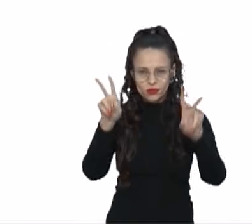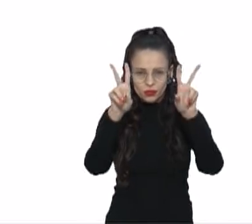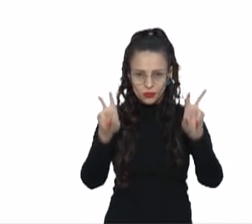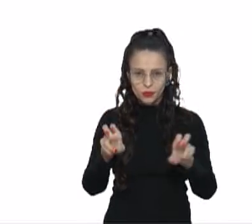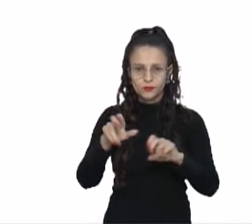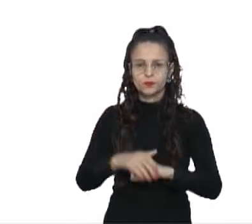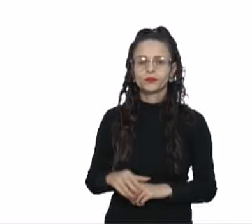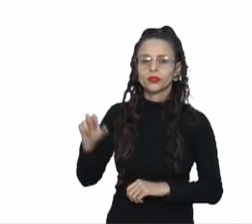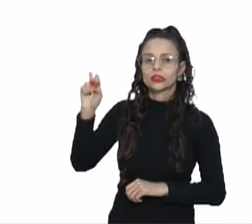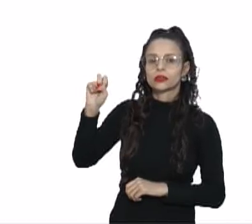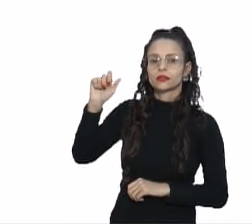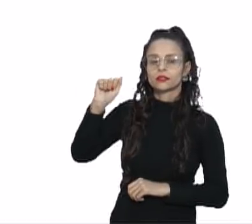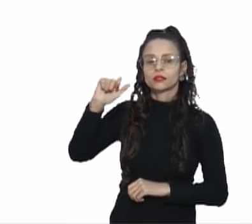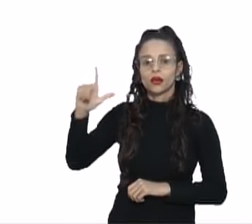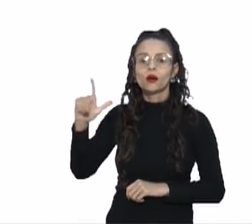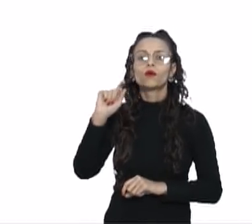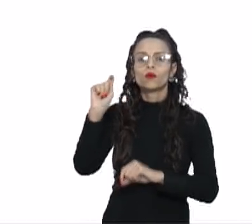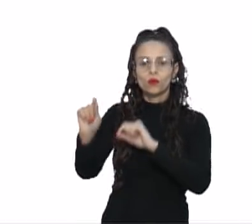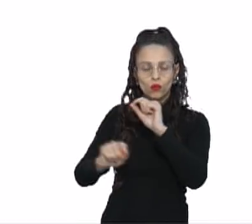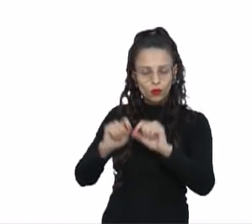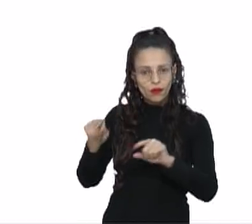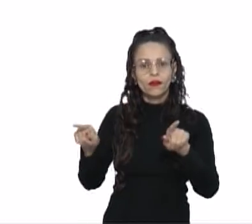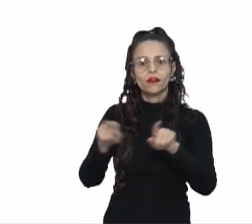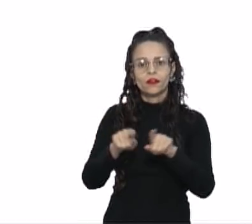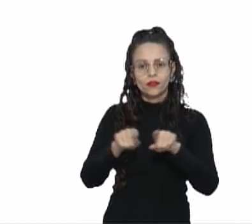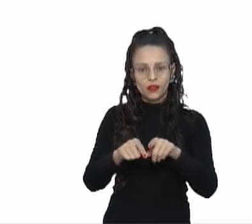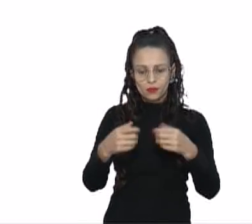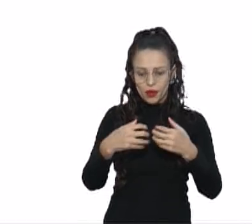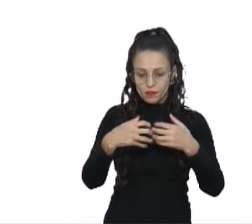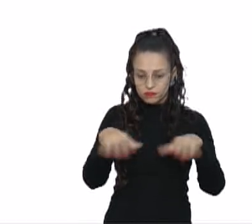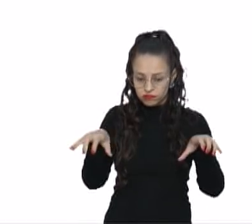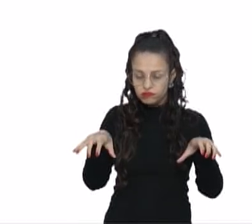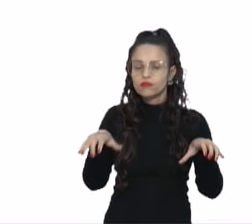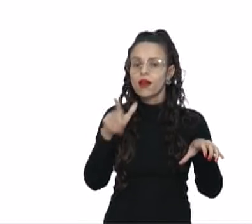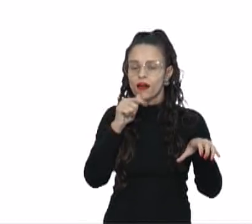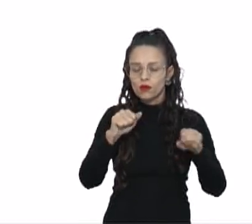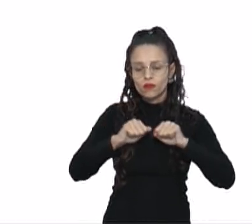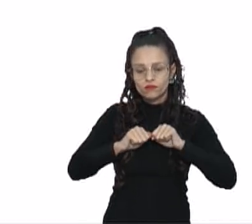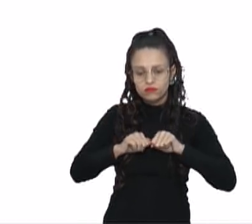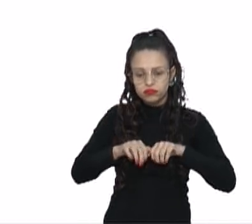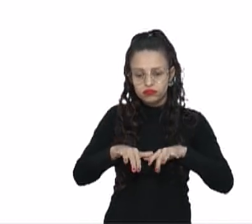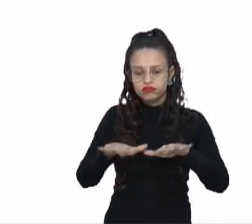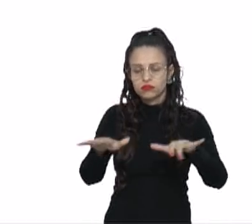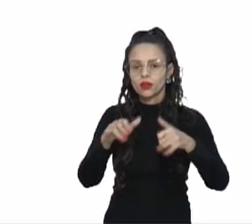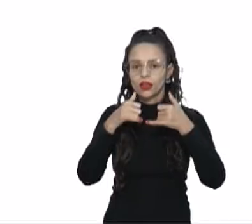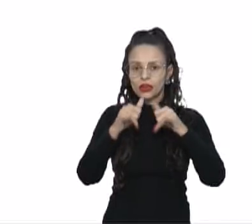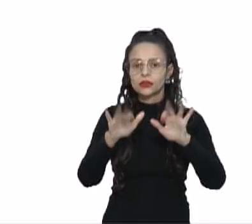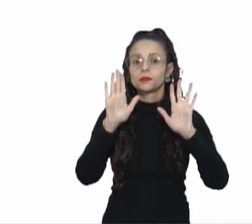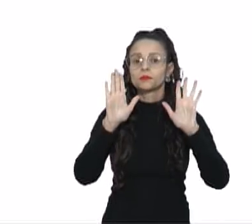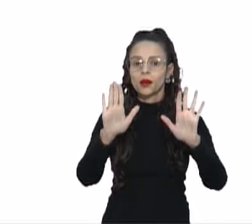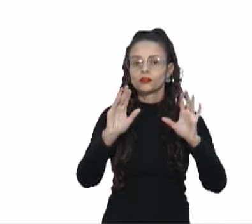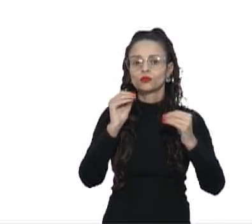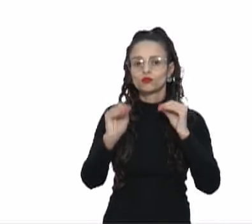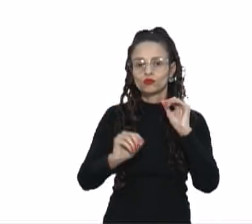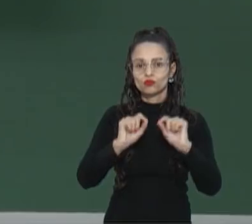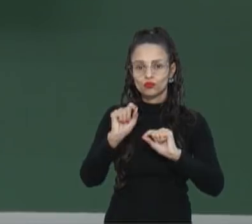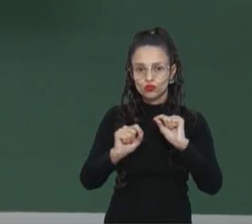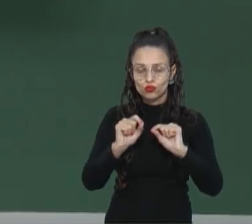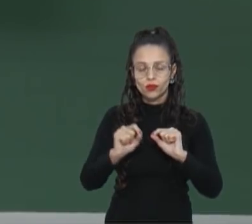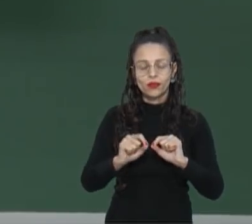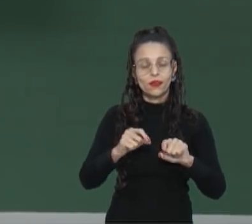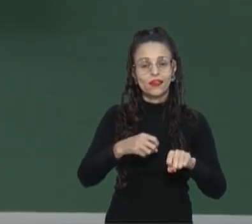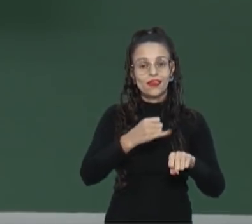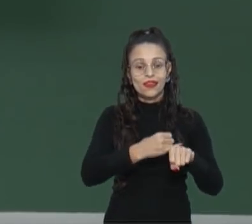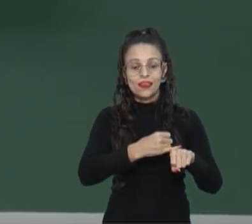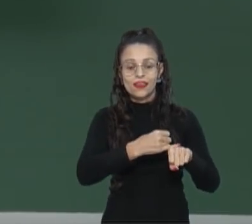Sais. Quando colocam sal em água, ele também se dissocia, também conduz corrente elétrica. Só que ele se dissocia liberando um